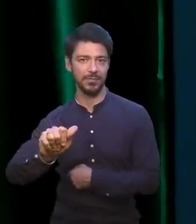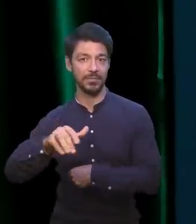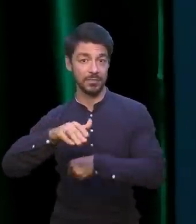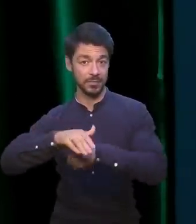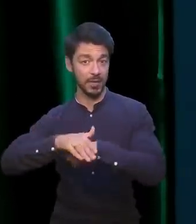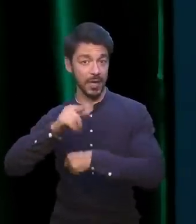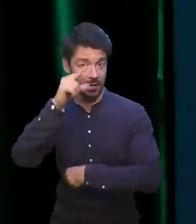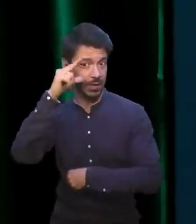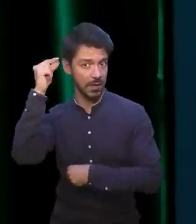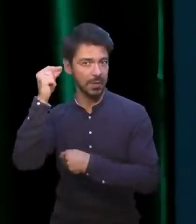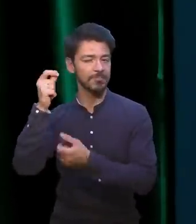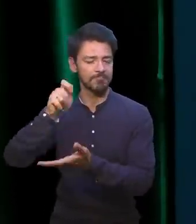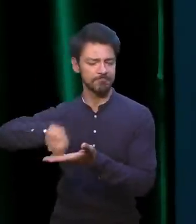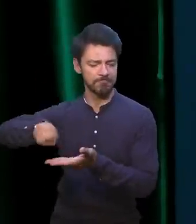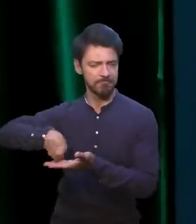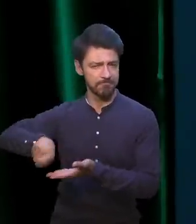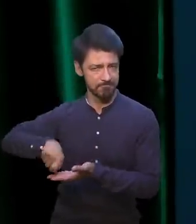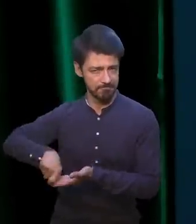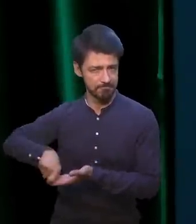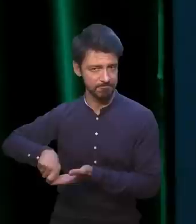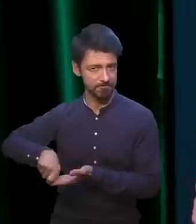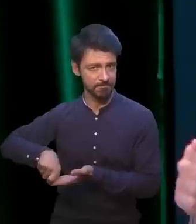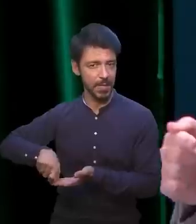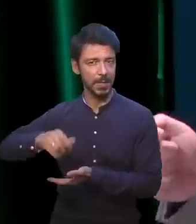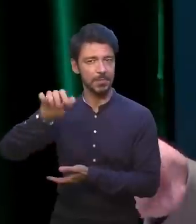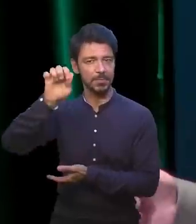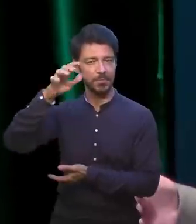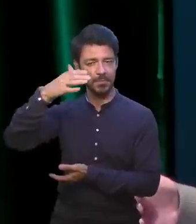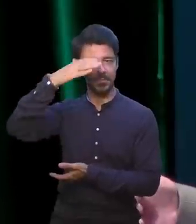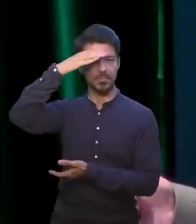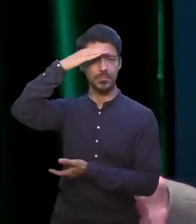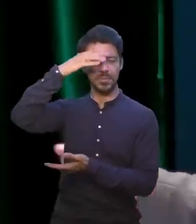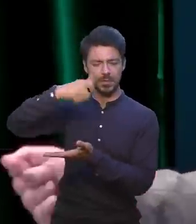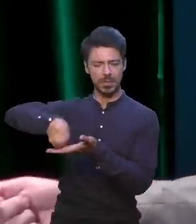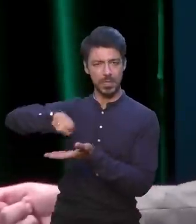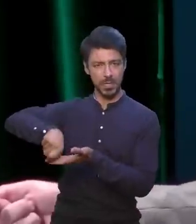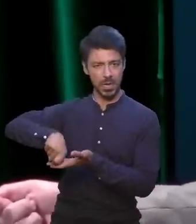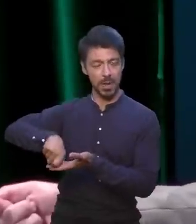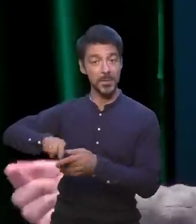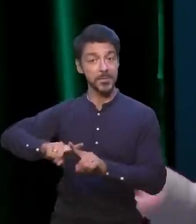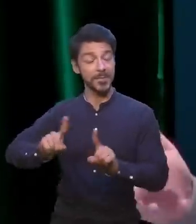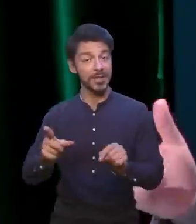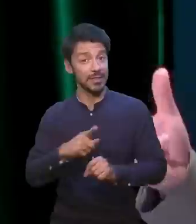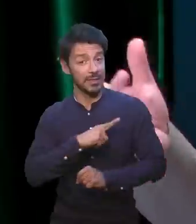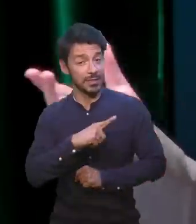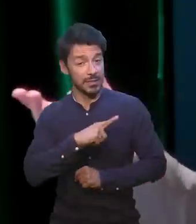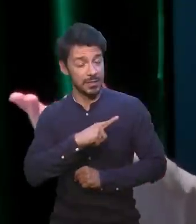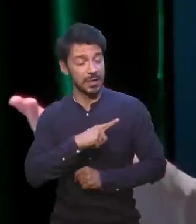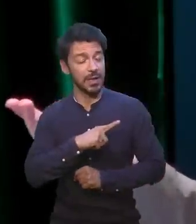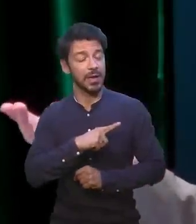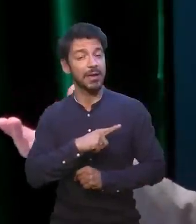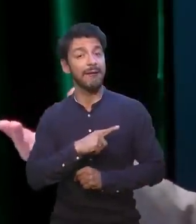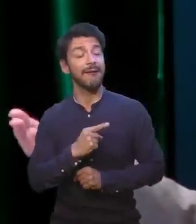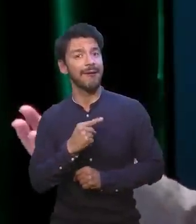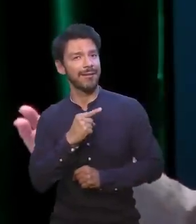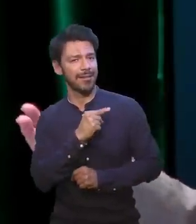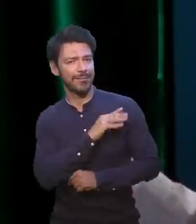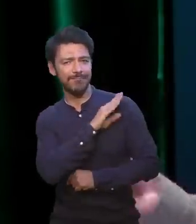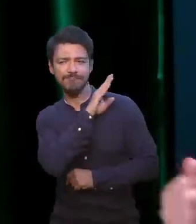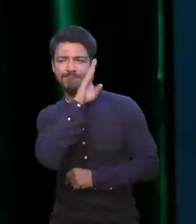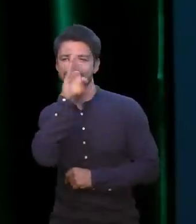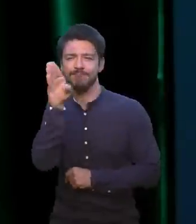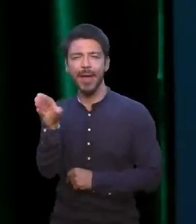Franco, também muitas orientações do Cristo que não estão no Novo Testamento, que ela foi buscar dos